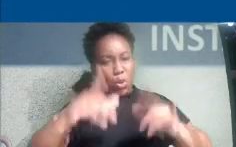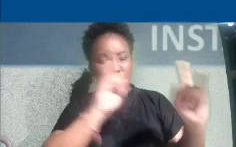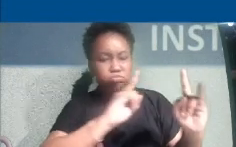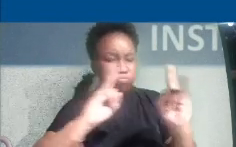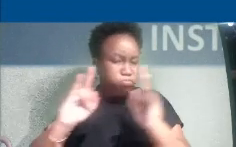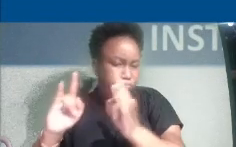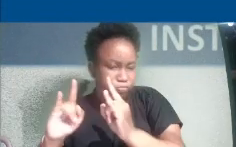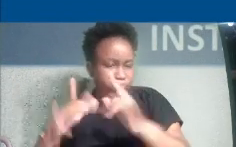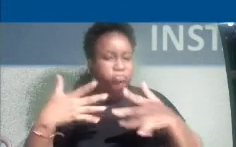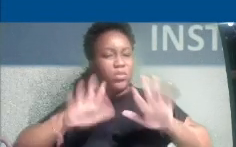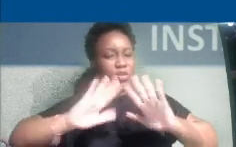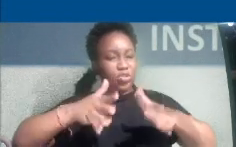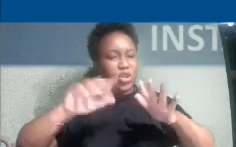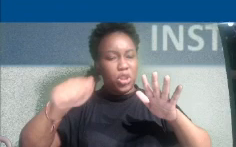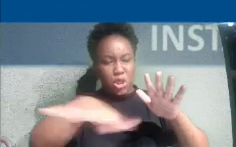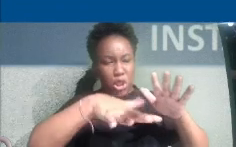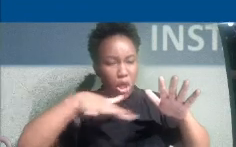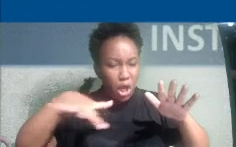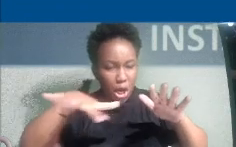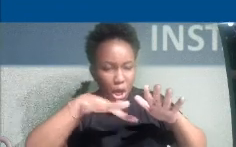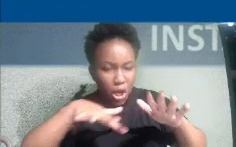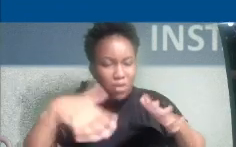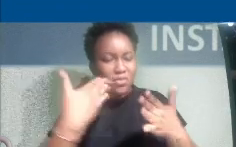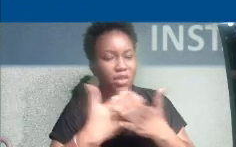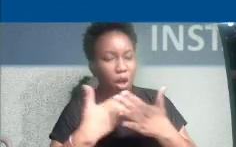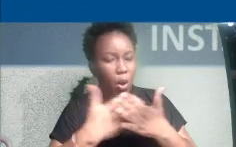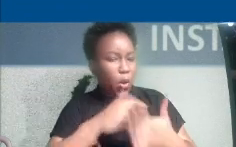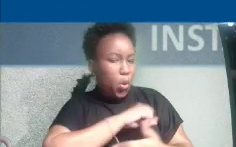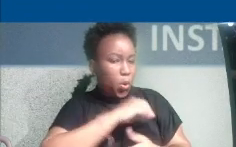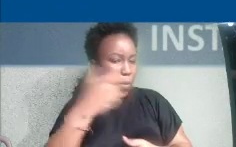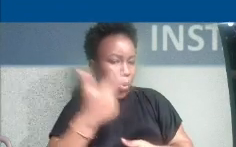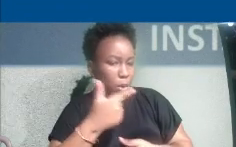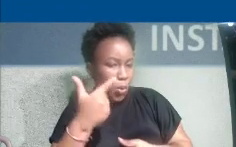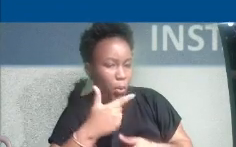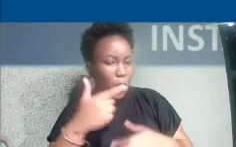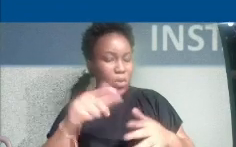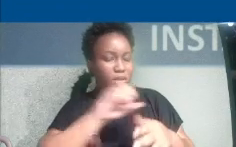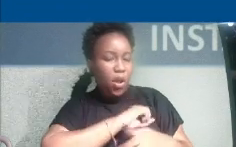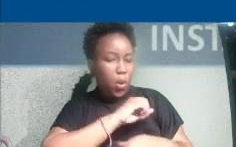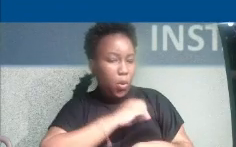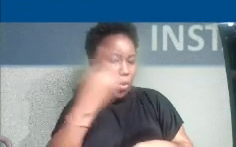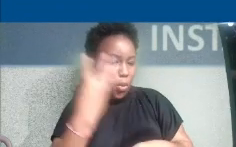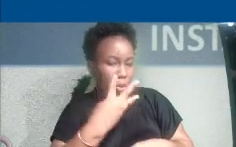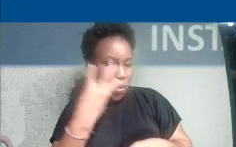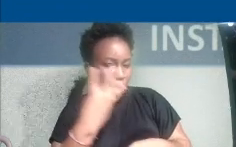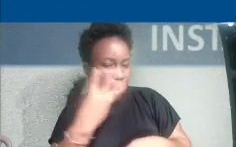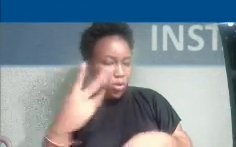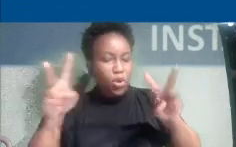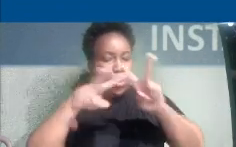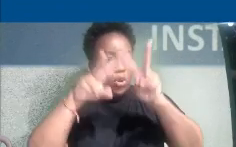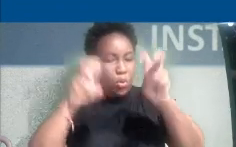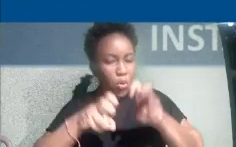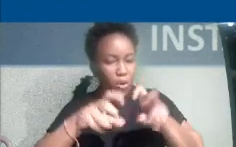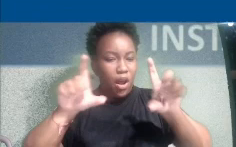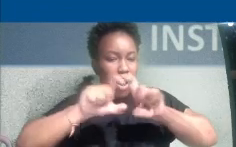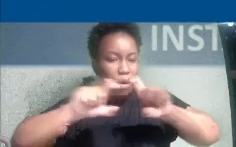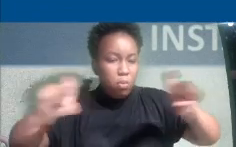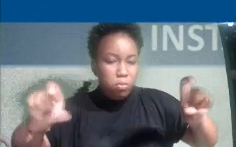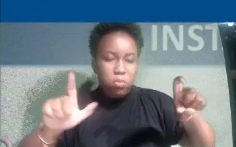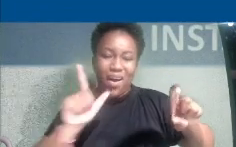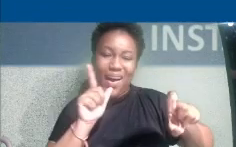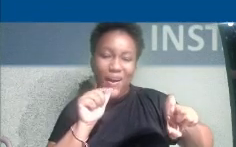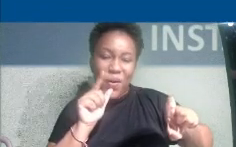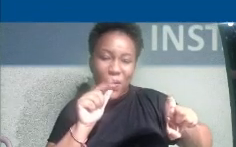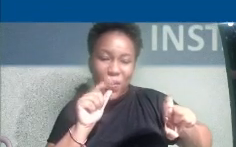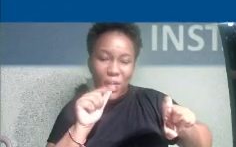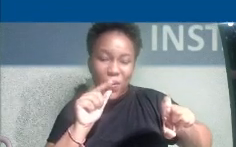forma generalizada. Aula 2 e aula 3, trabalhamos um pouquinho as partes das instalações hidrossanitárias, toda